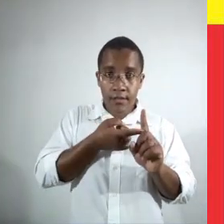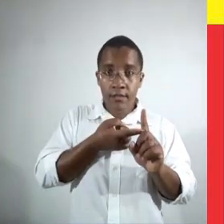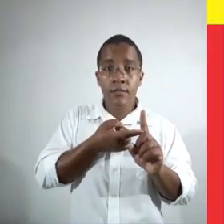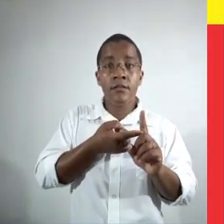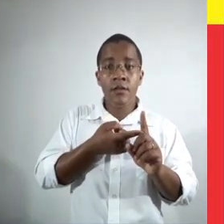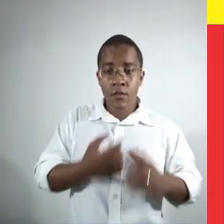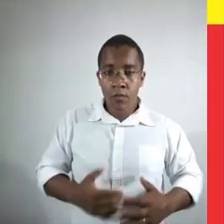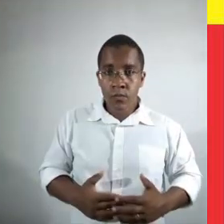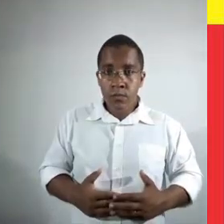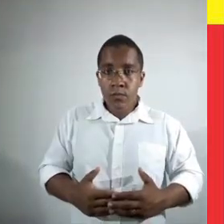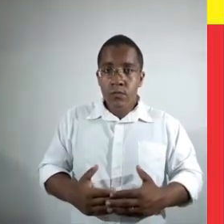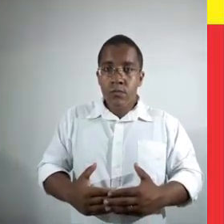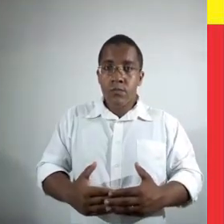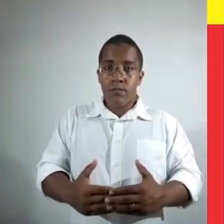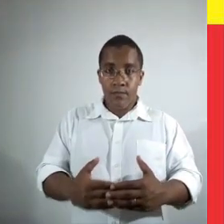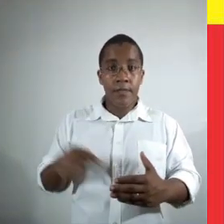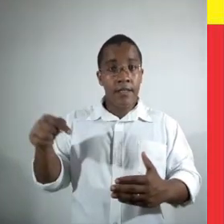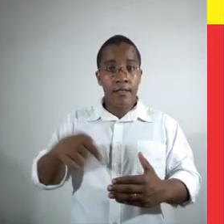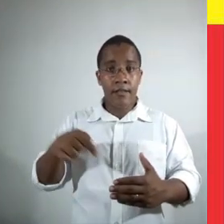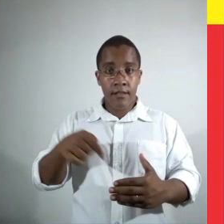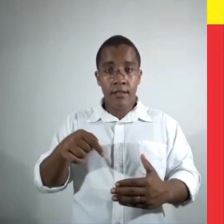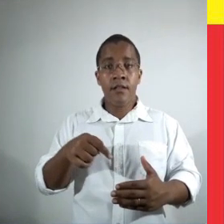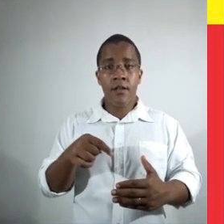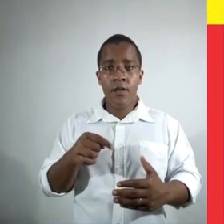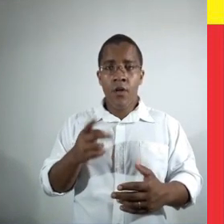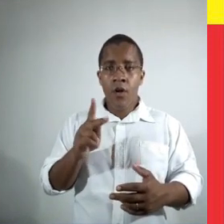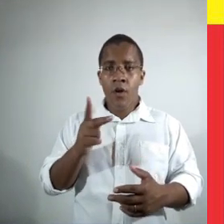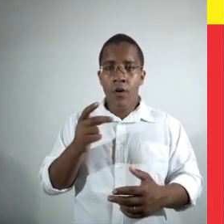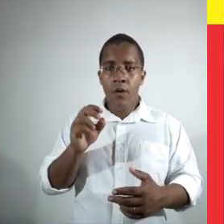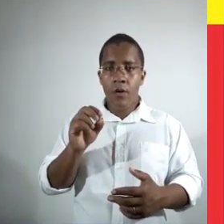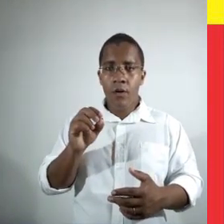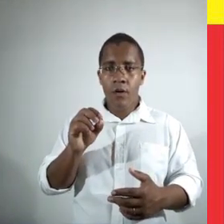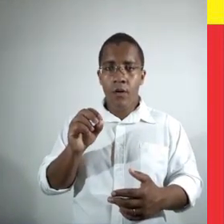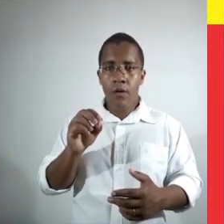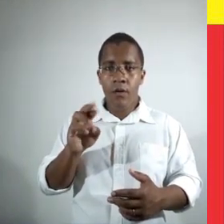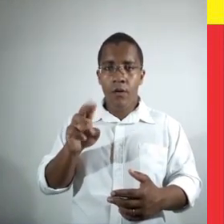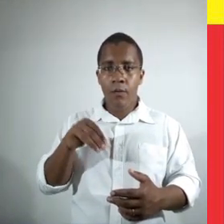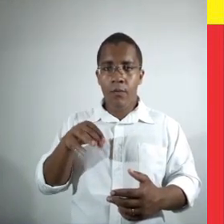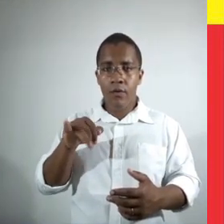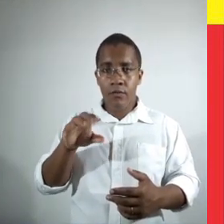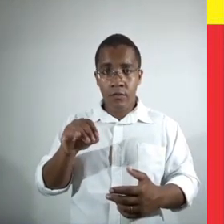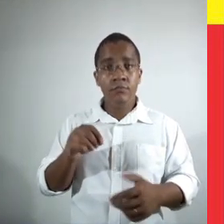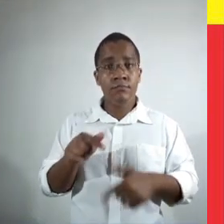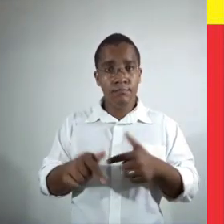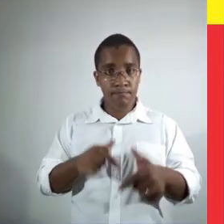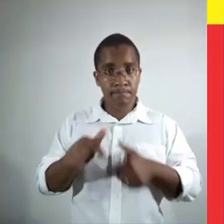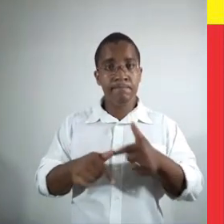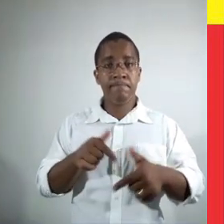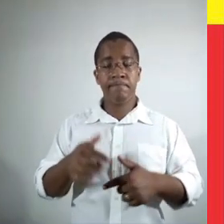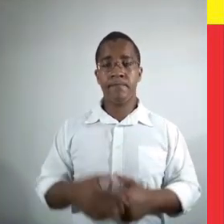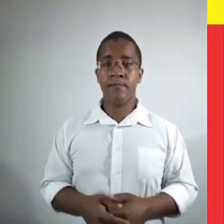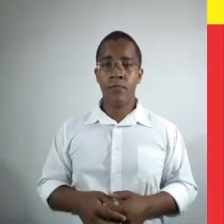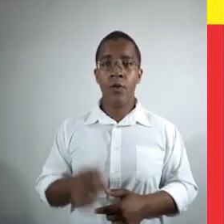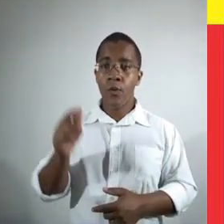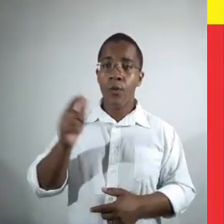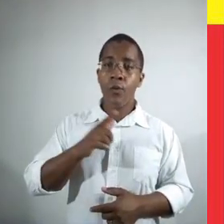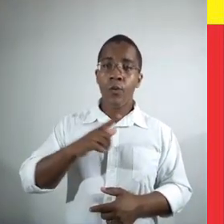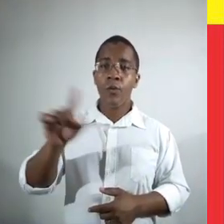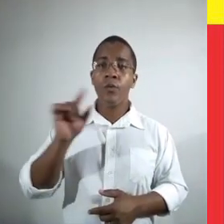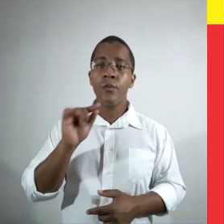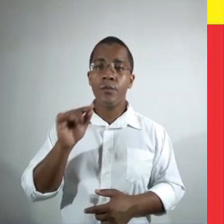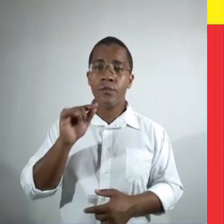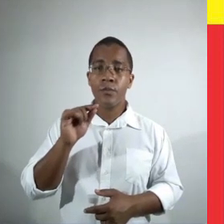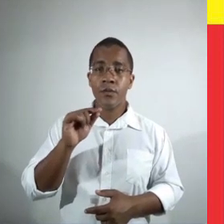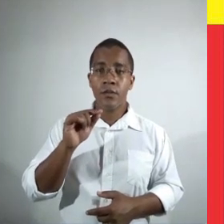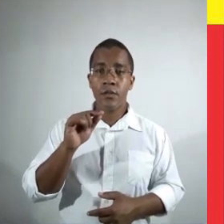processo de gestação, esses hormônios aí vão atuar, certo? Outra estrutura que temos aí, outra